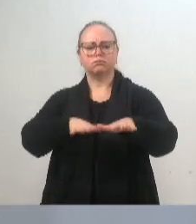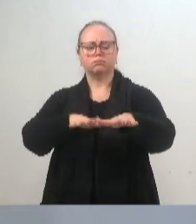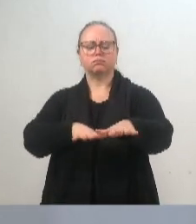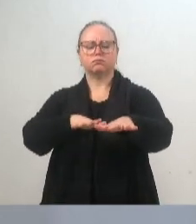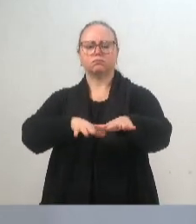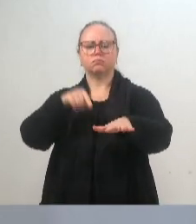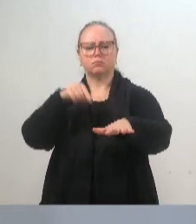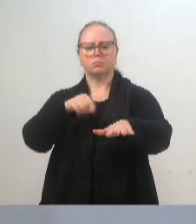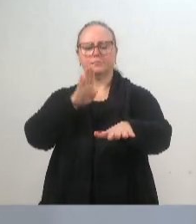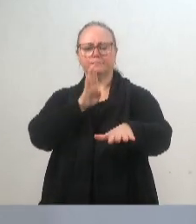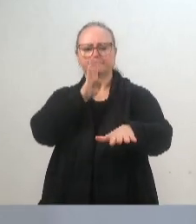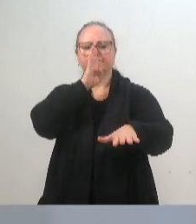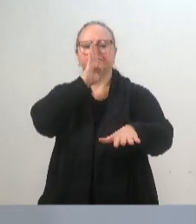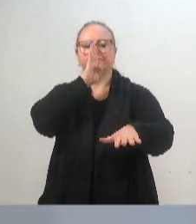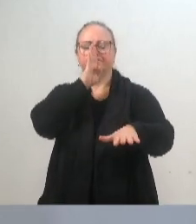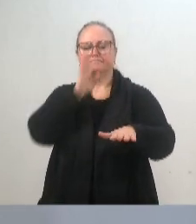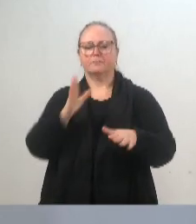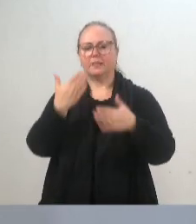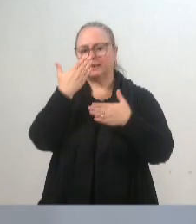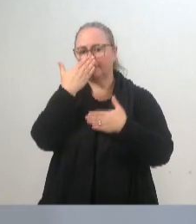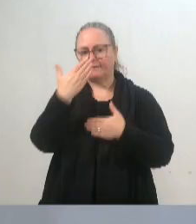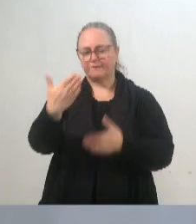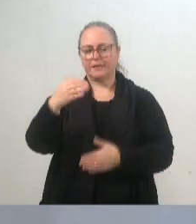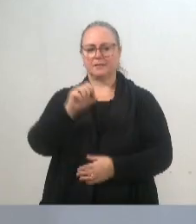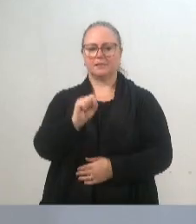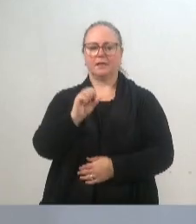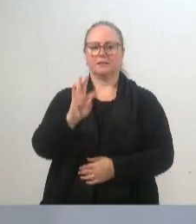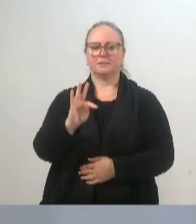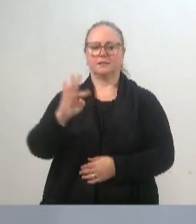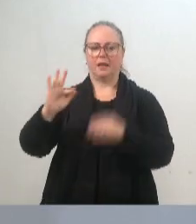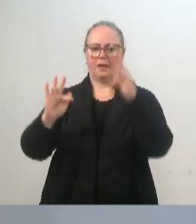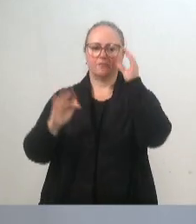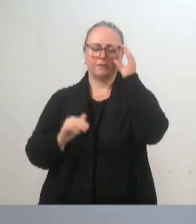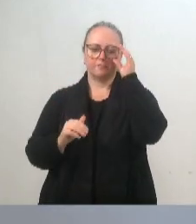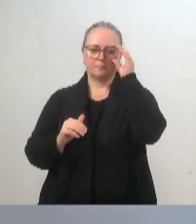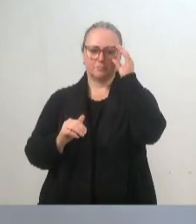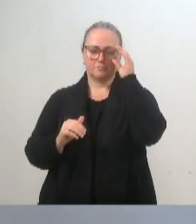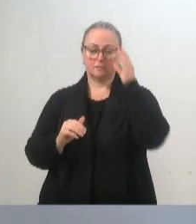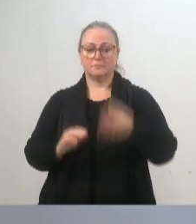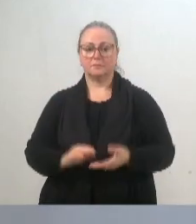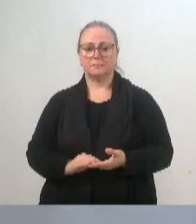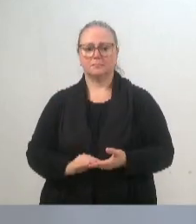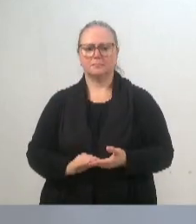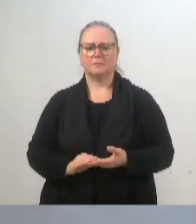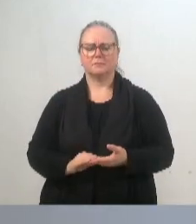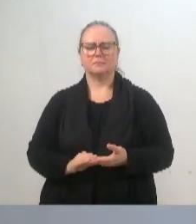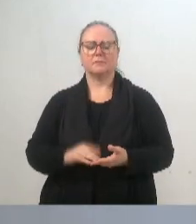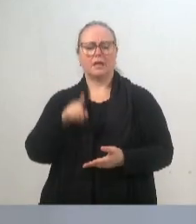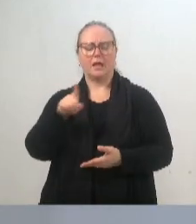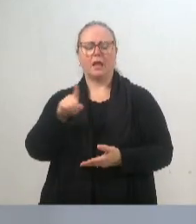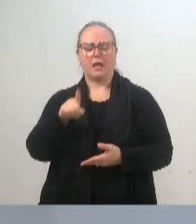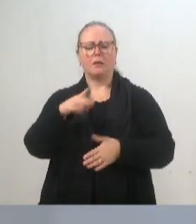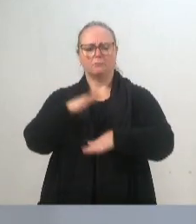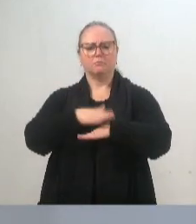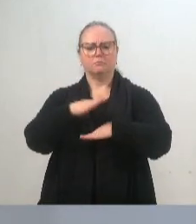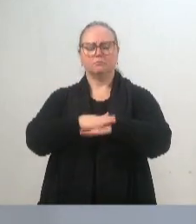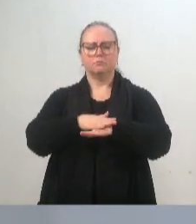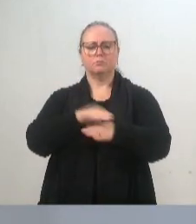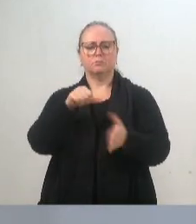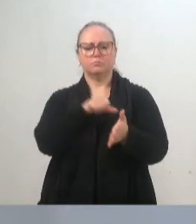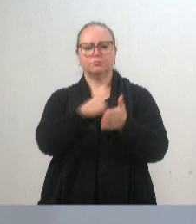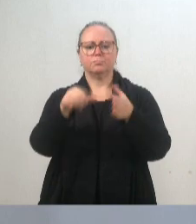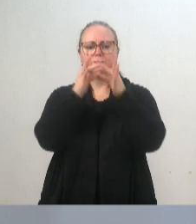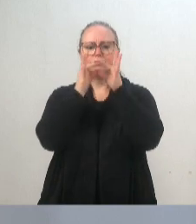e silenciosa em frente ao STF, e ele mesmo colocou um esparadrapo na sua boca, fazendo referência